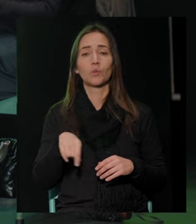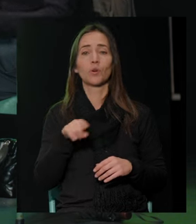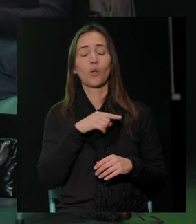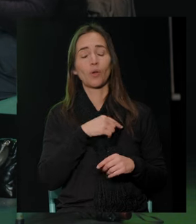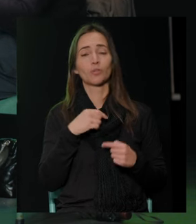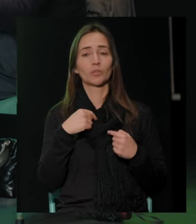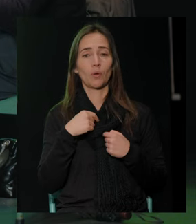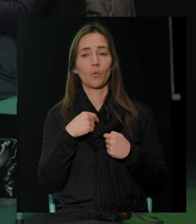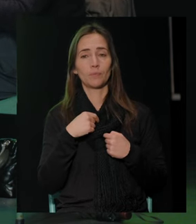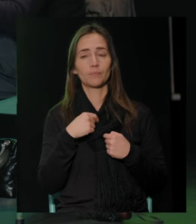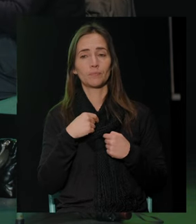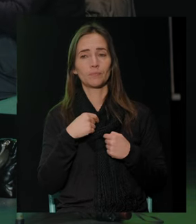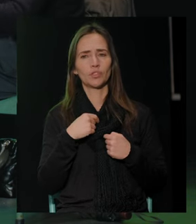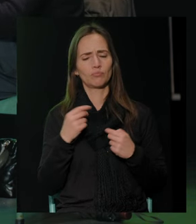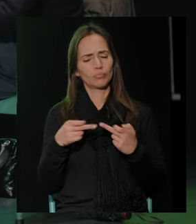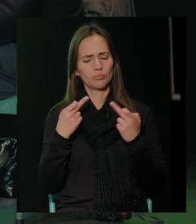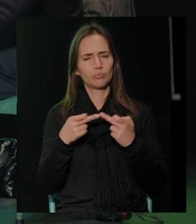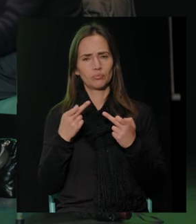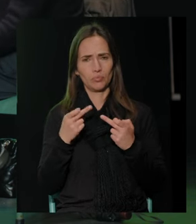Eu até tive uma pequena discussão